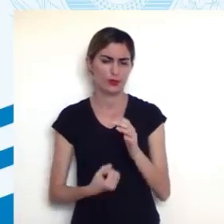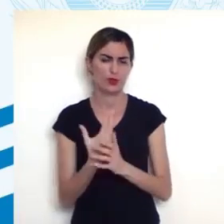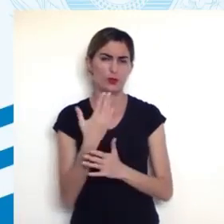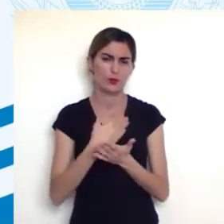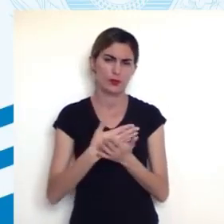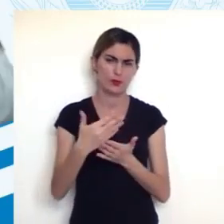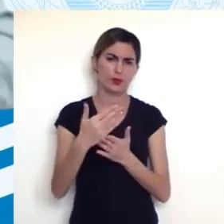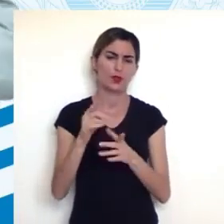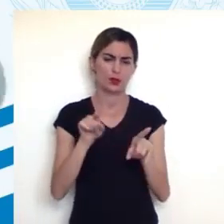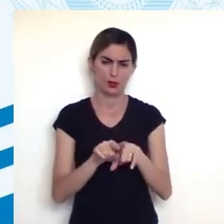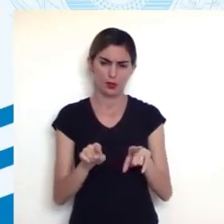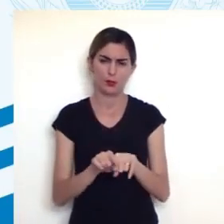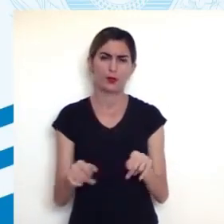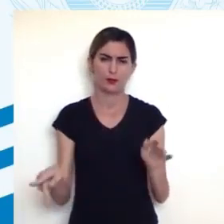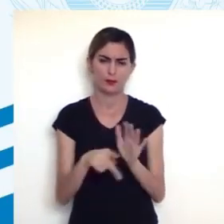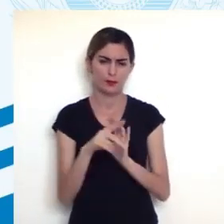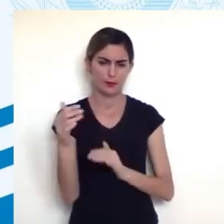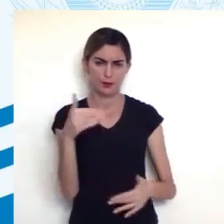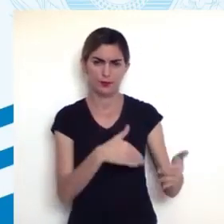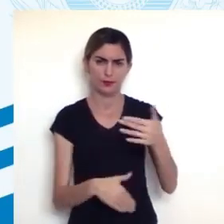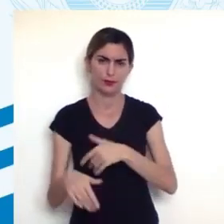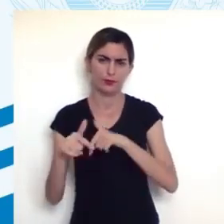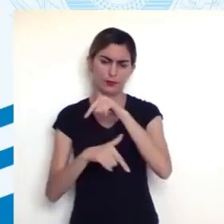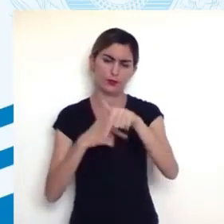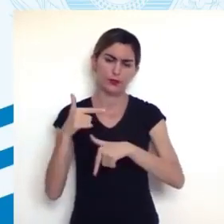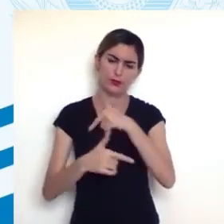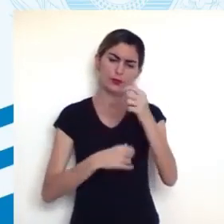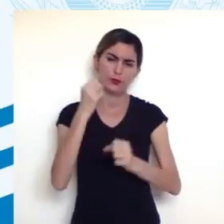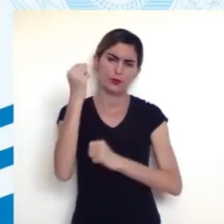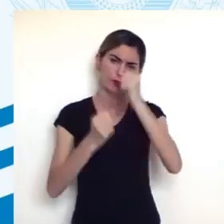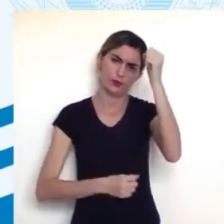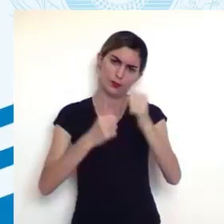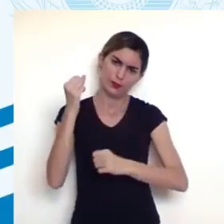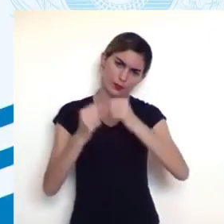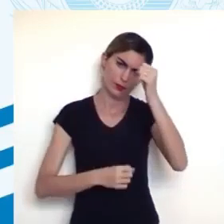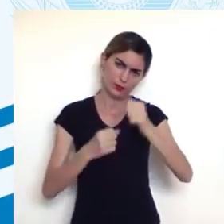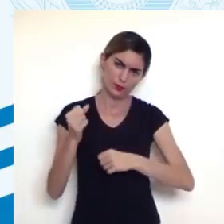migrantes que também faziam parte dos trabalhadores da indústria